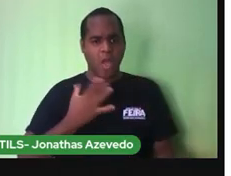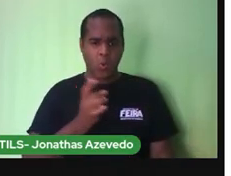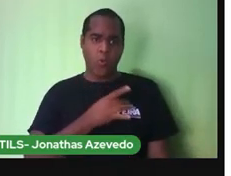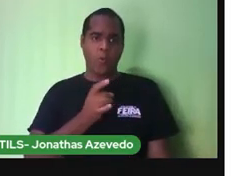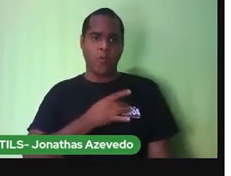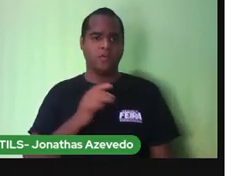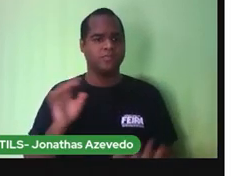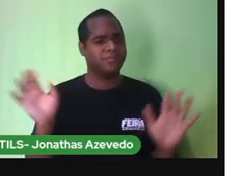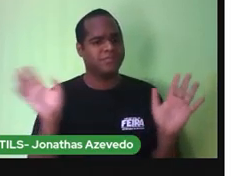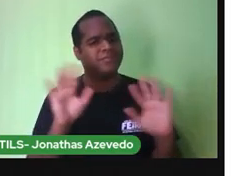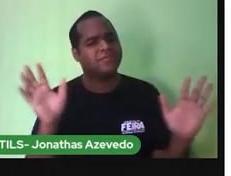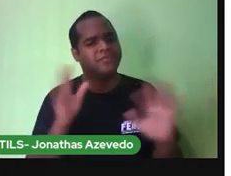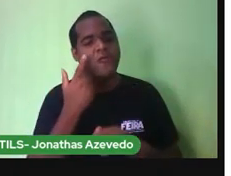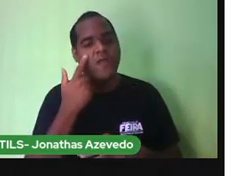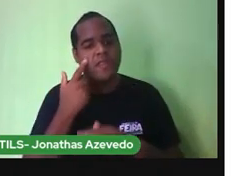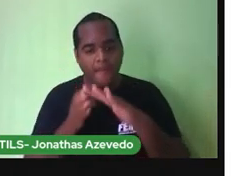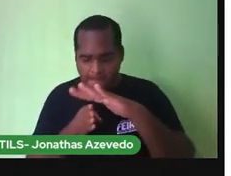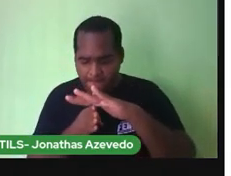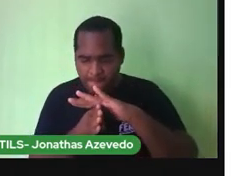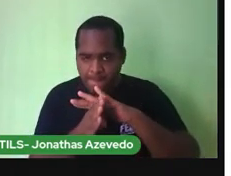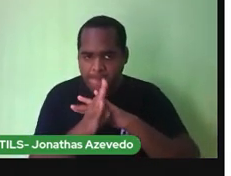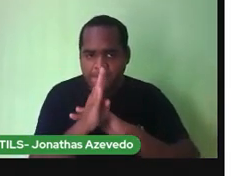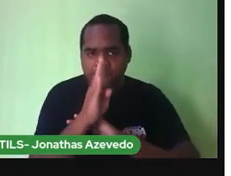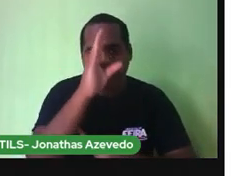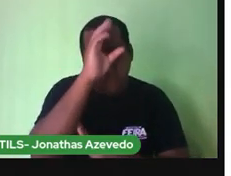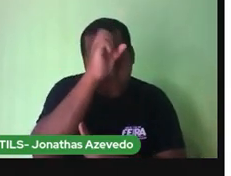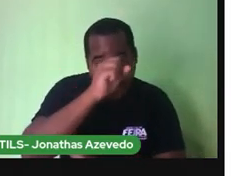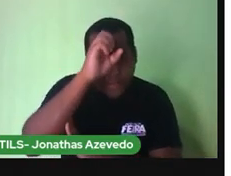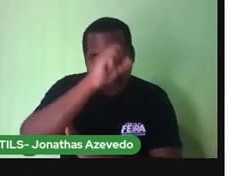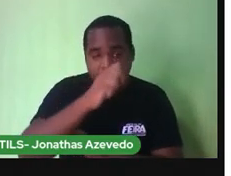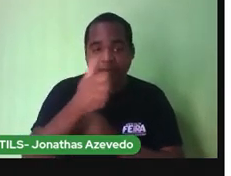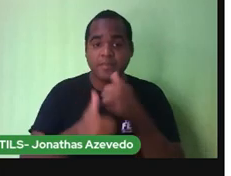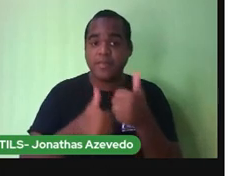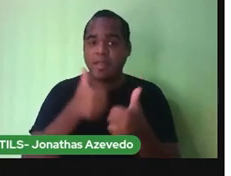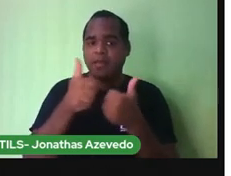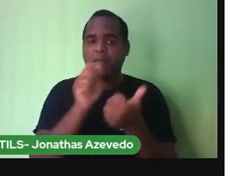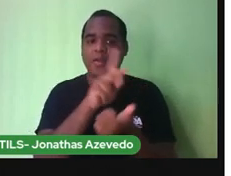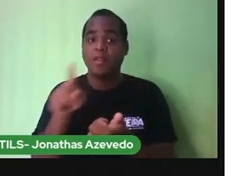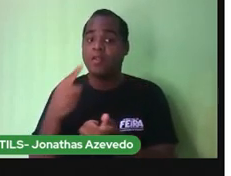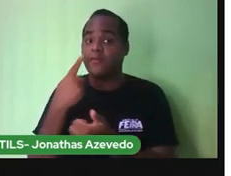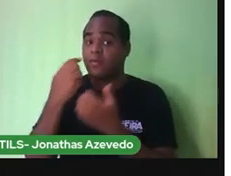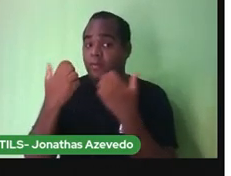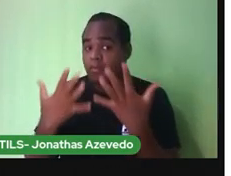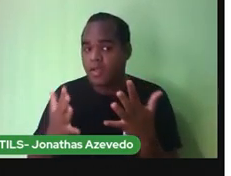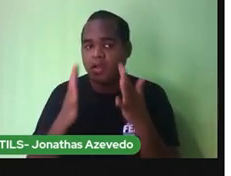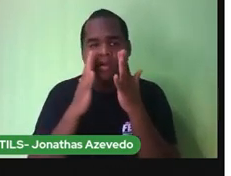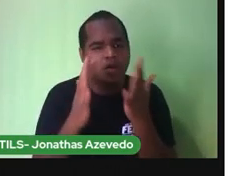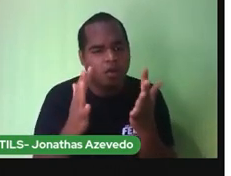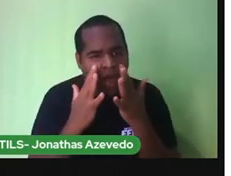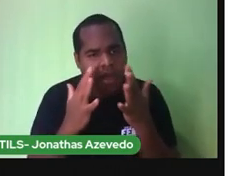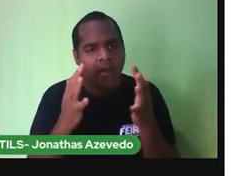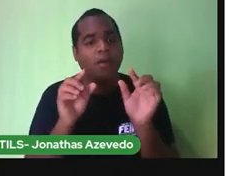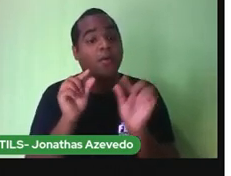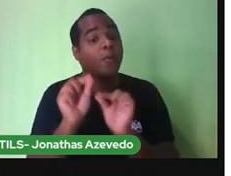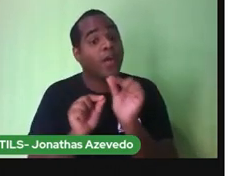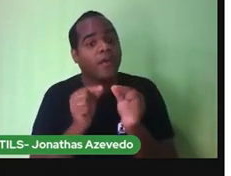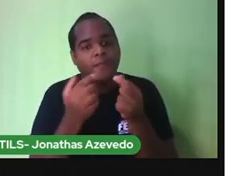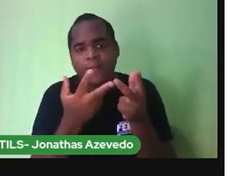gente entra na aula que a gente assiste que a gente ouvir a própria lá que a gente presta tem então a gente